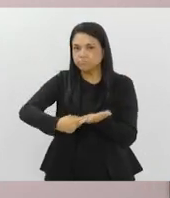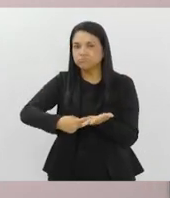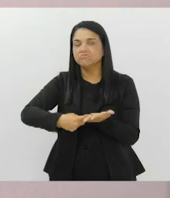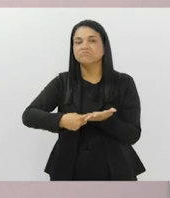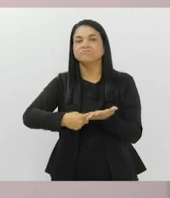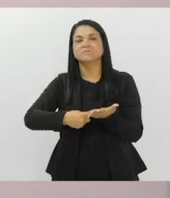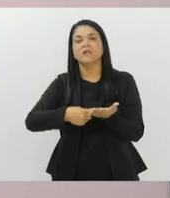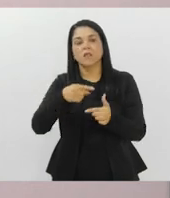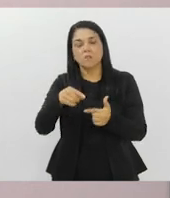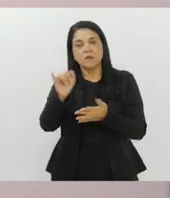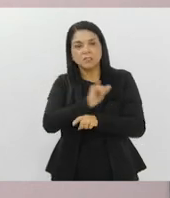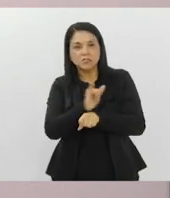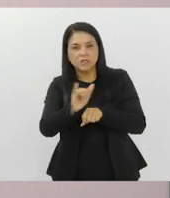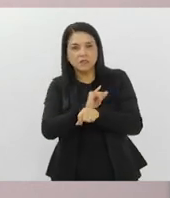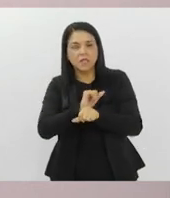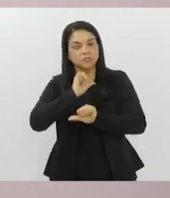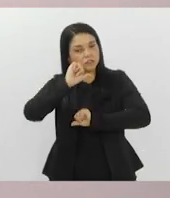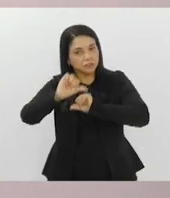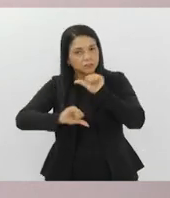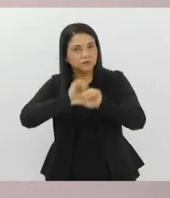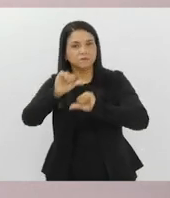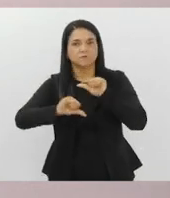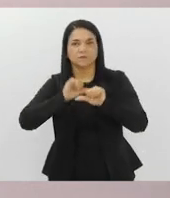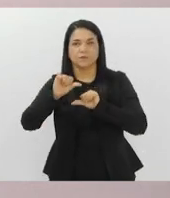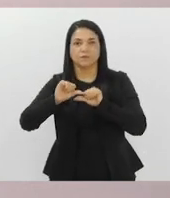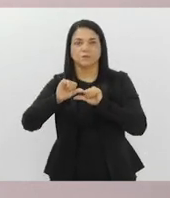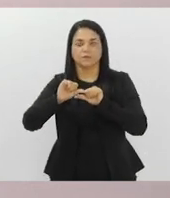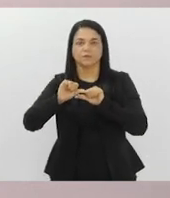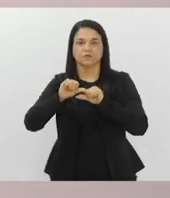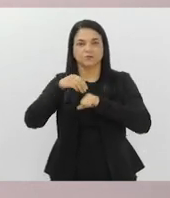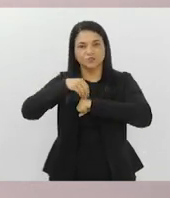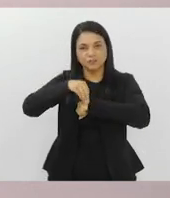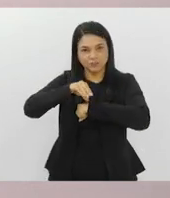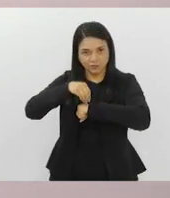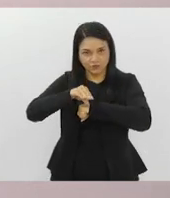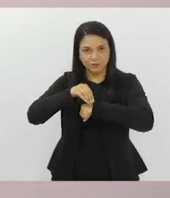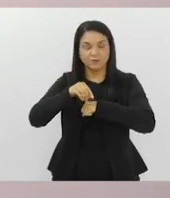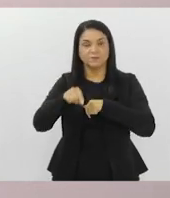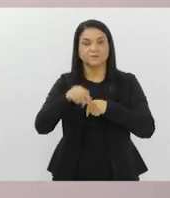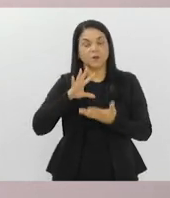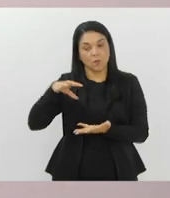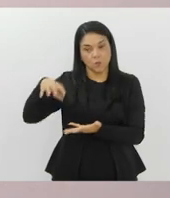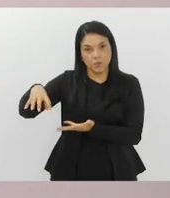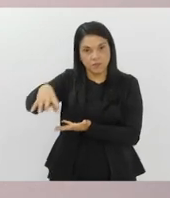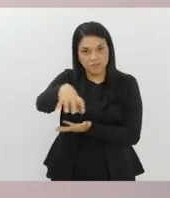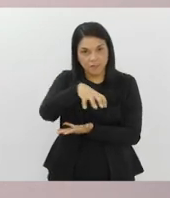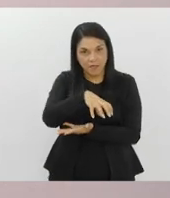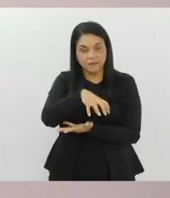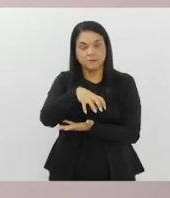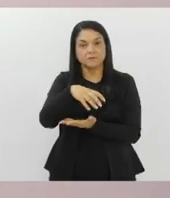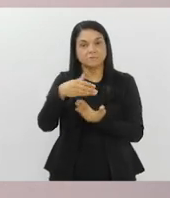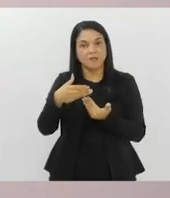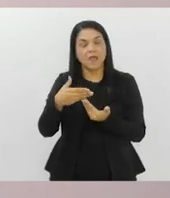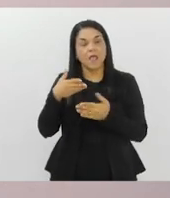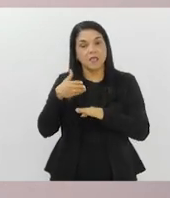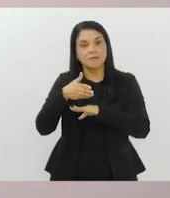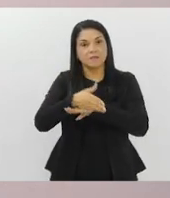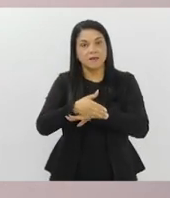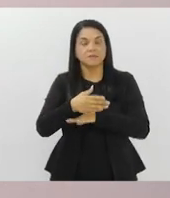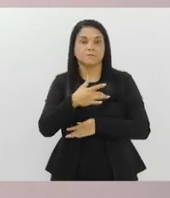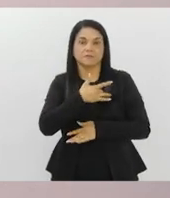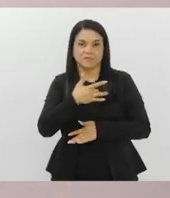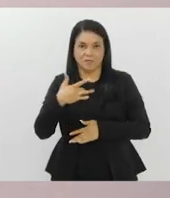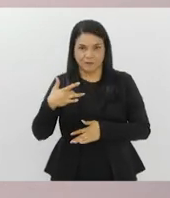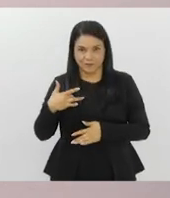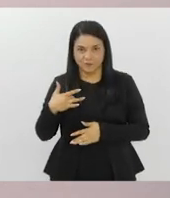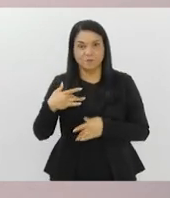de transformação e de mudança nesses indicadores. As unidades de atenção primária são portas de entrada do sistema de saúde,